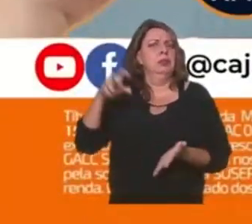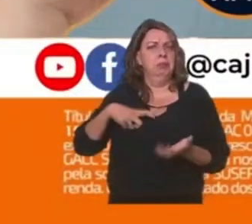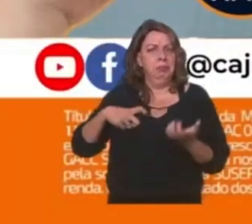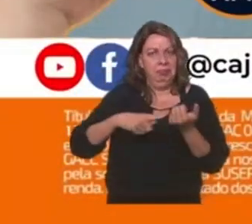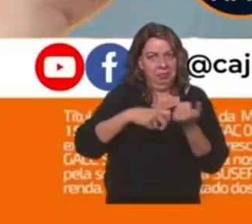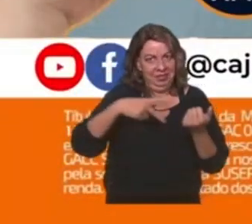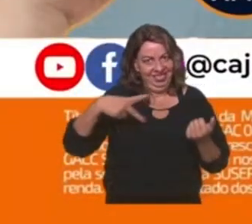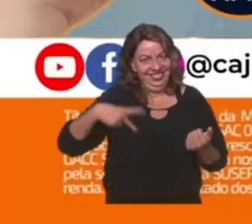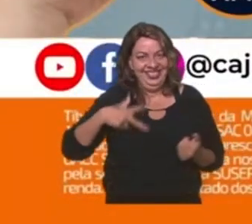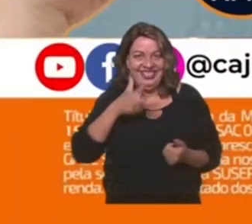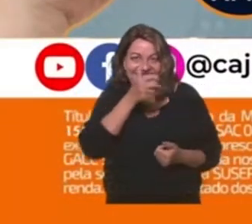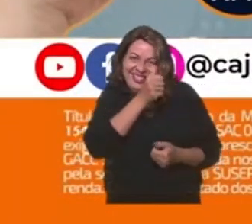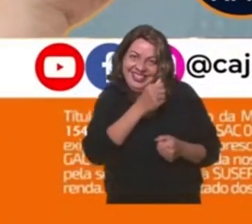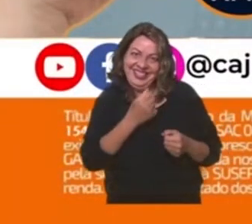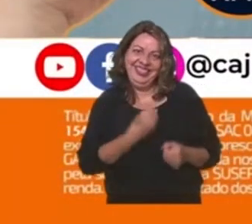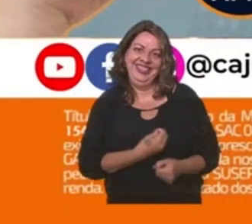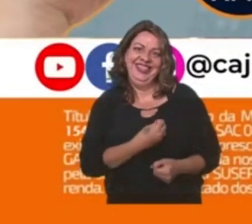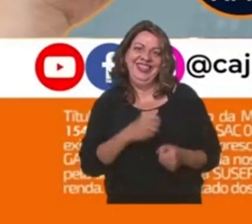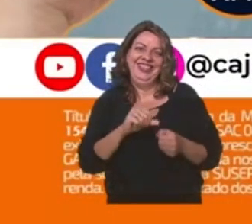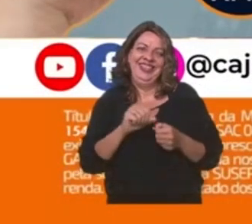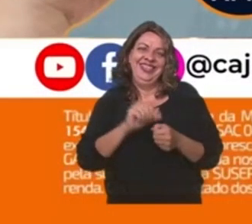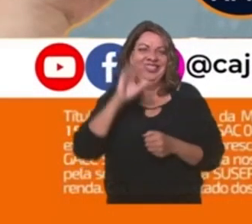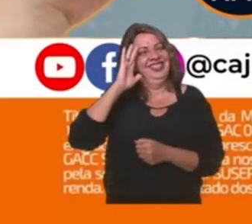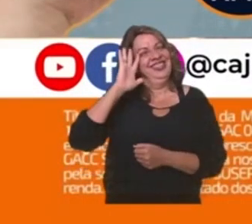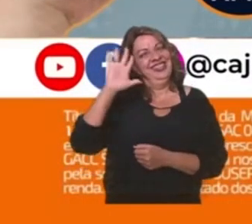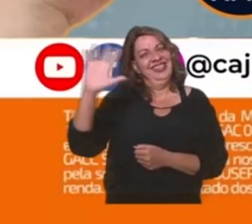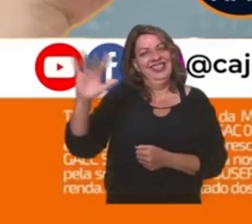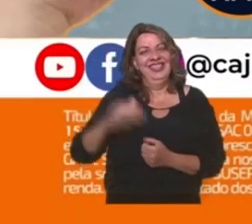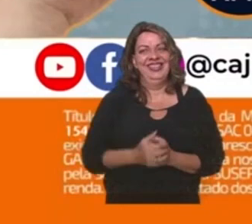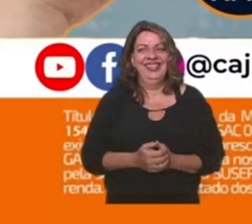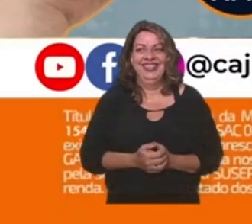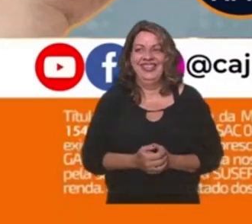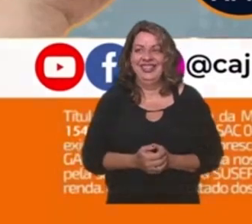Cap, salvando vidas e realizando sonhos.